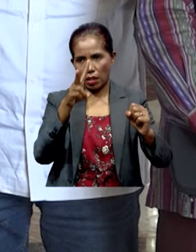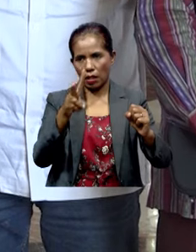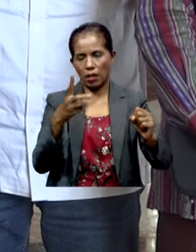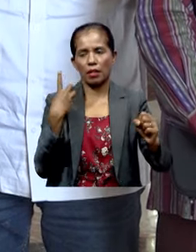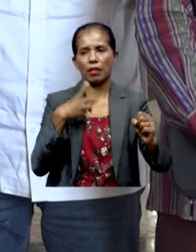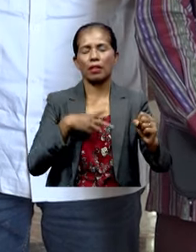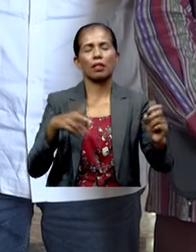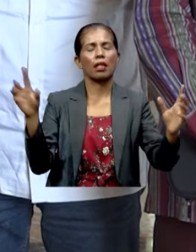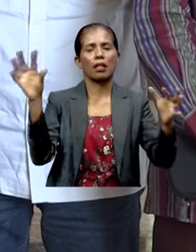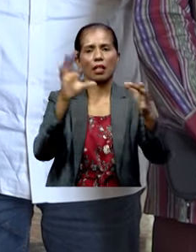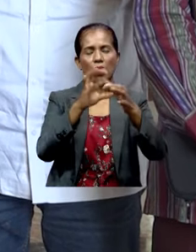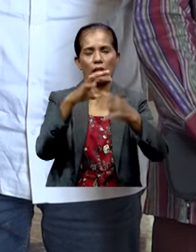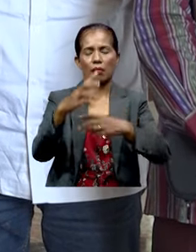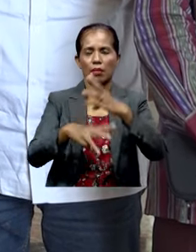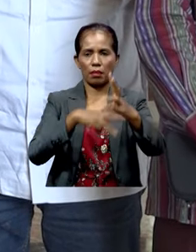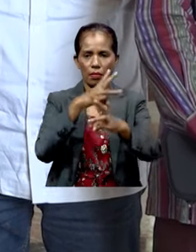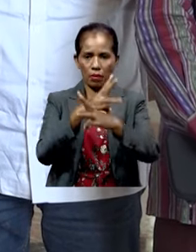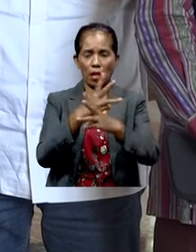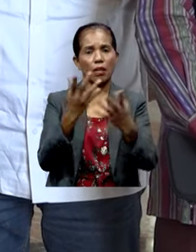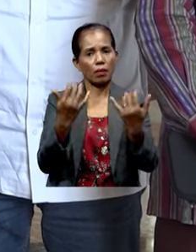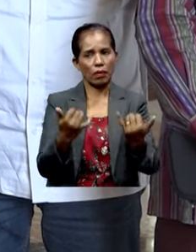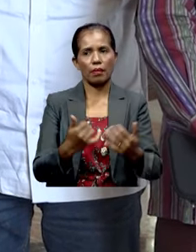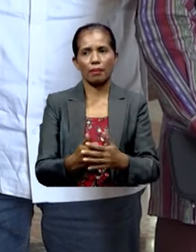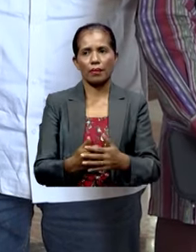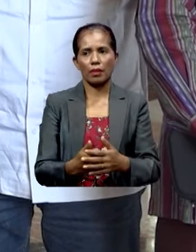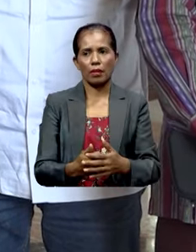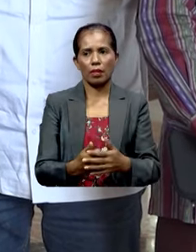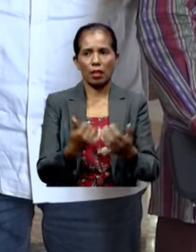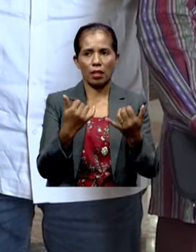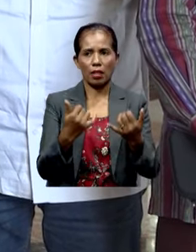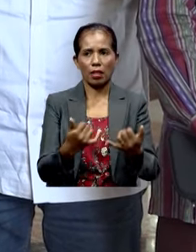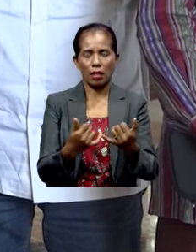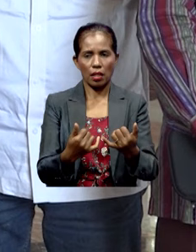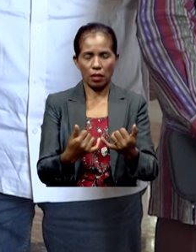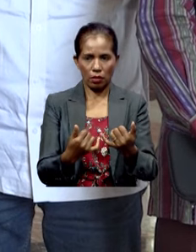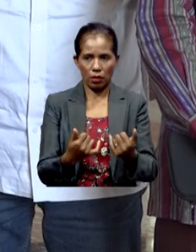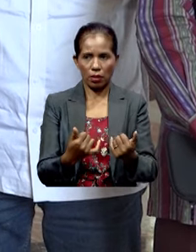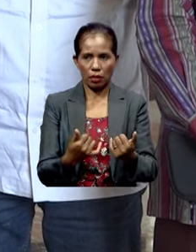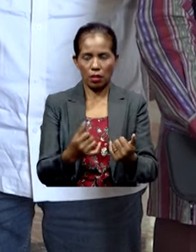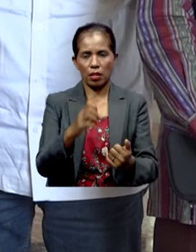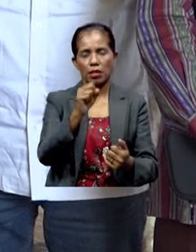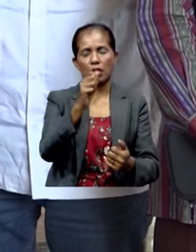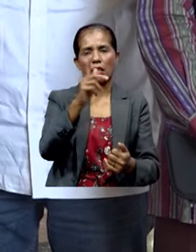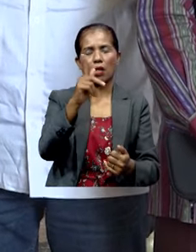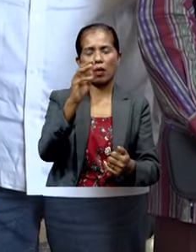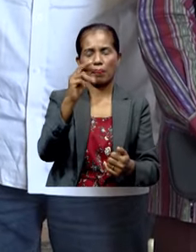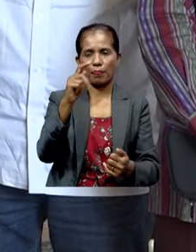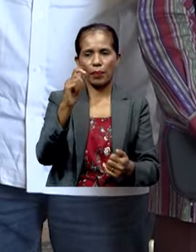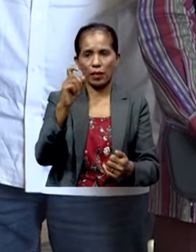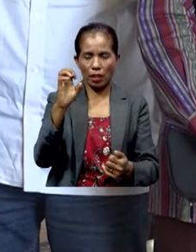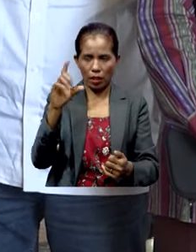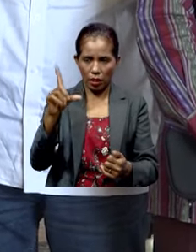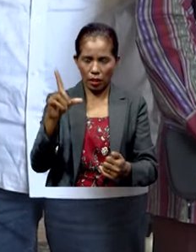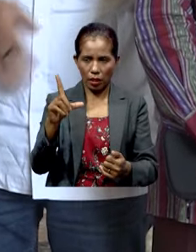liga para o mundo. Agora, nesse trial, também agora, né, Sacomtel, nem cria,